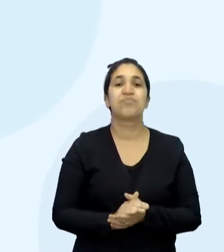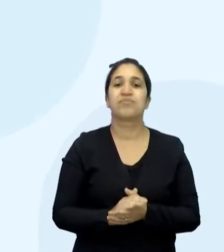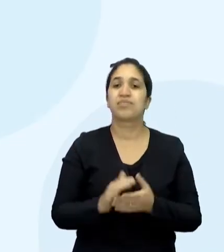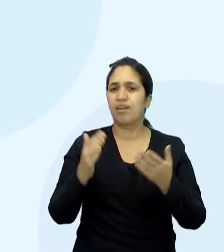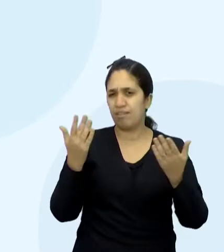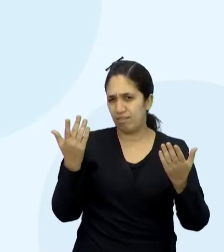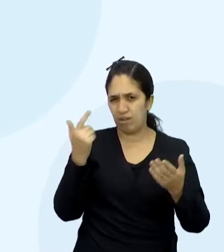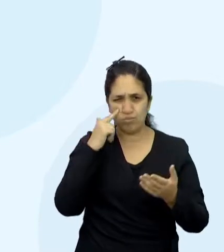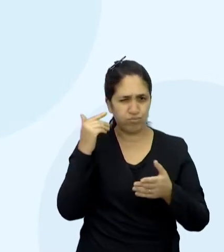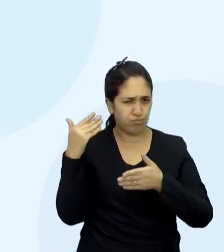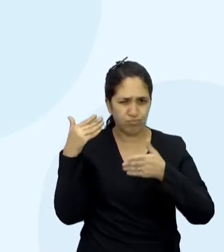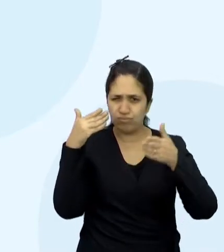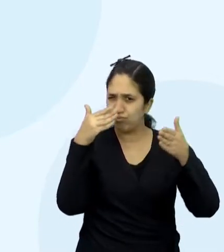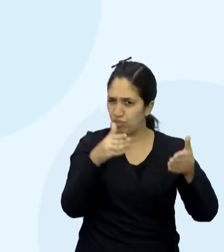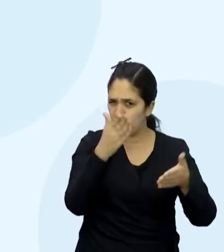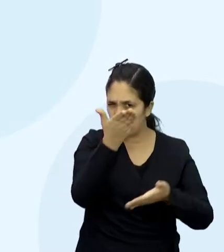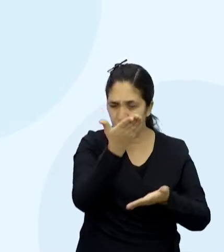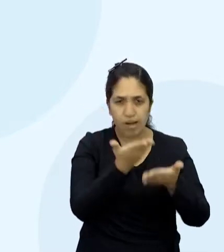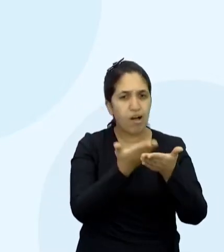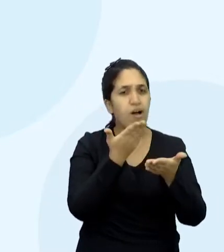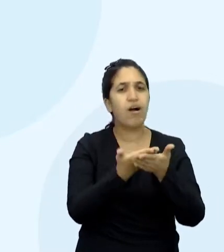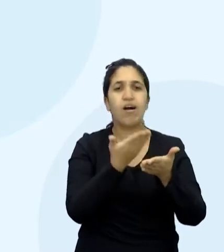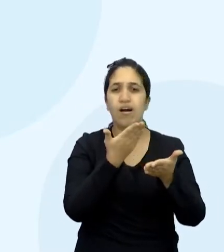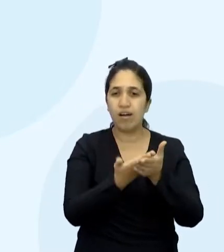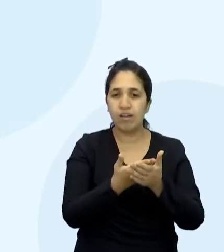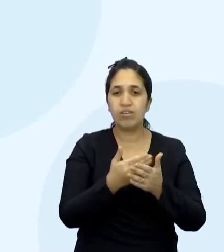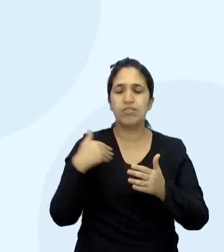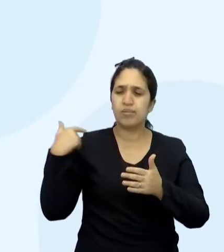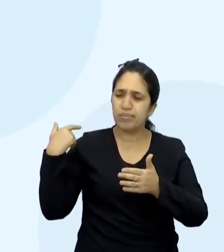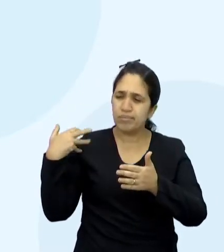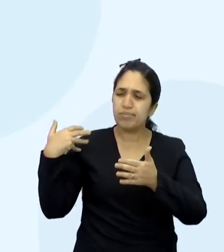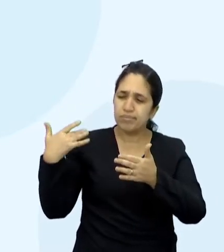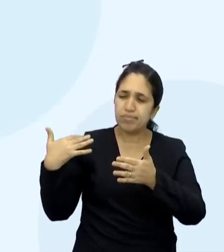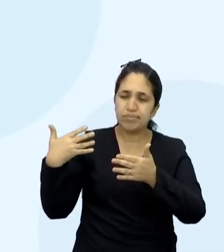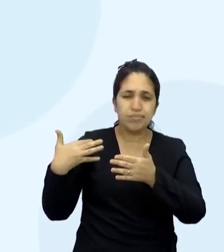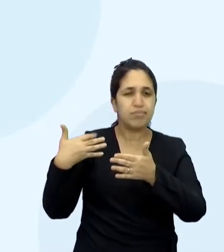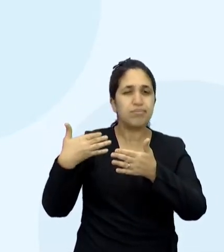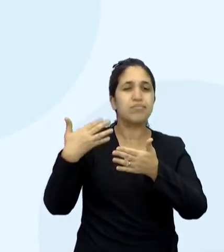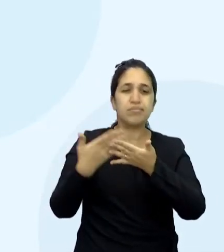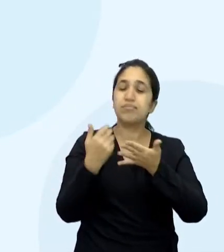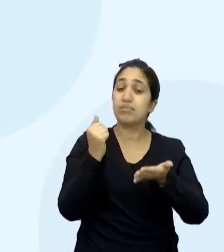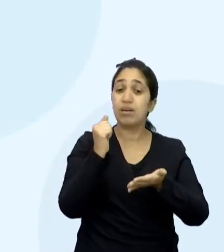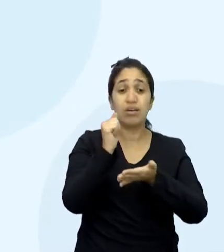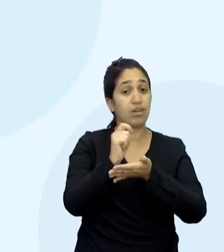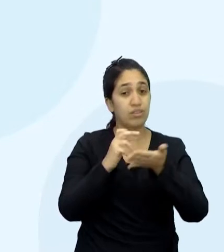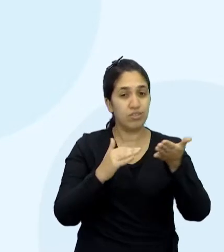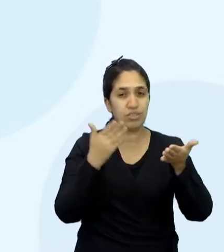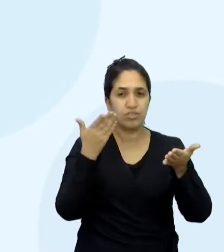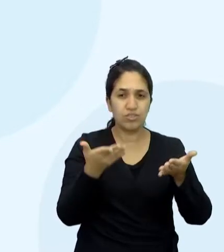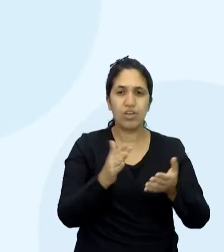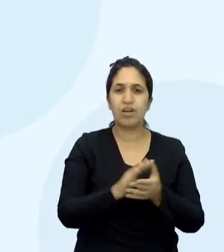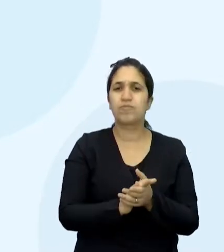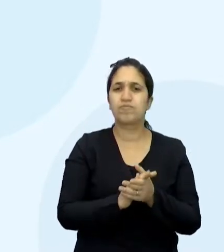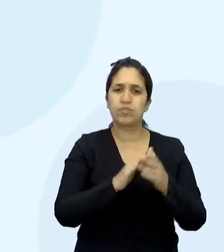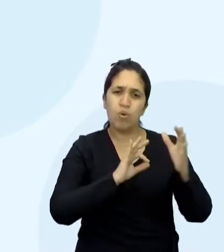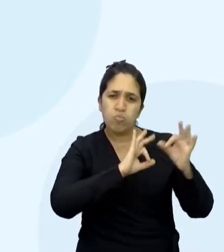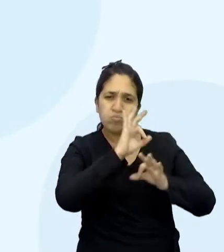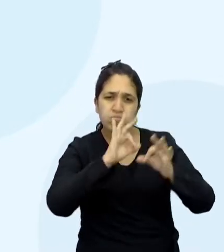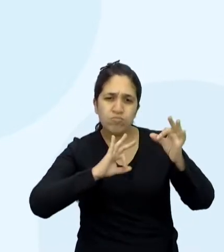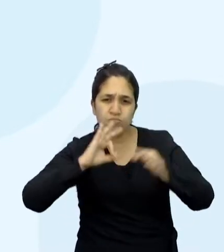sem perder o foco dos nossos estudos aí, ao longo das atividades anteriores, a gente trabalhou sobre